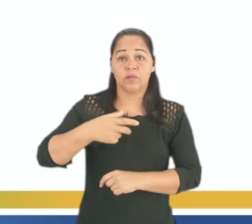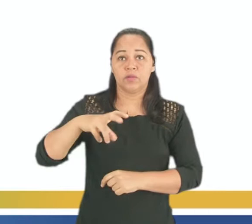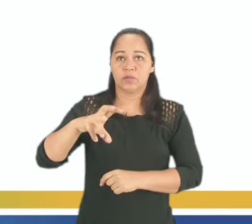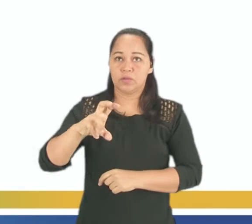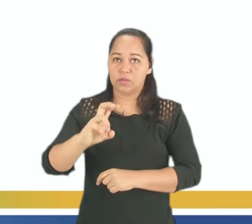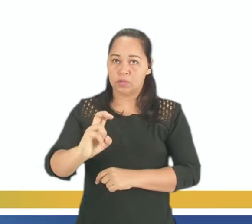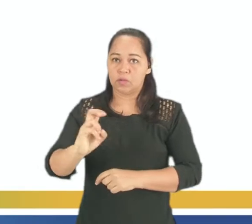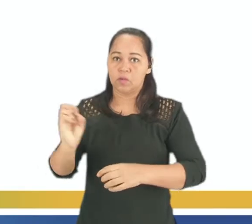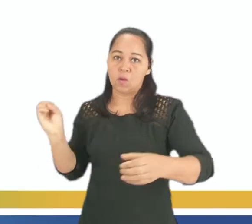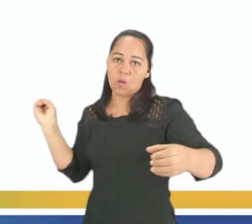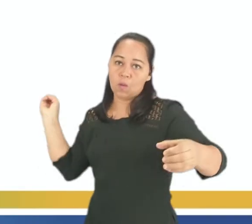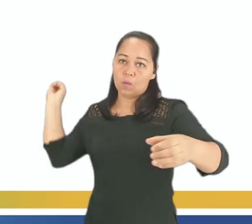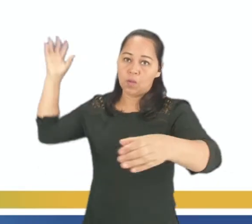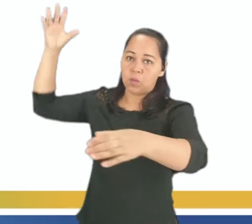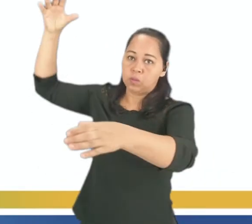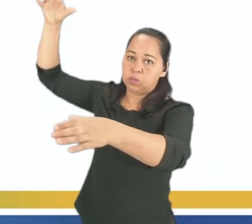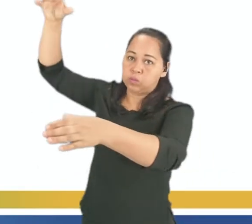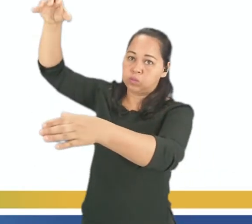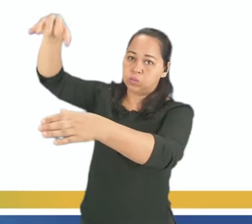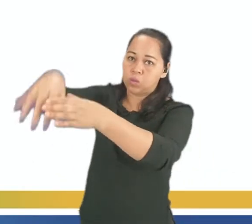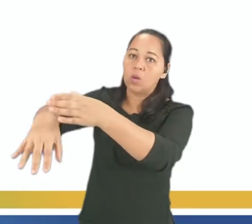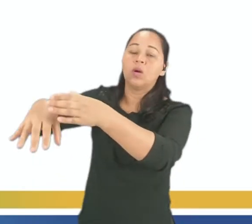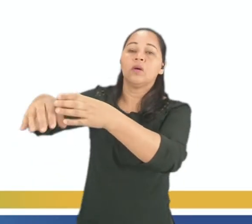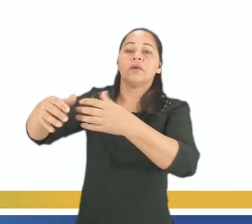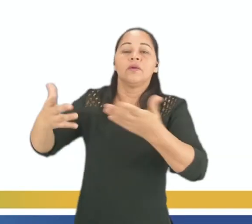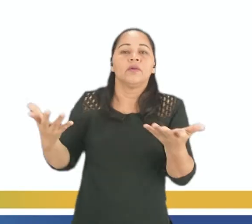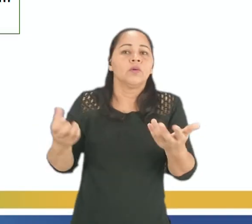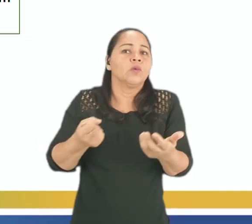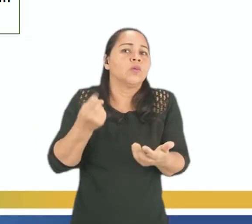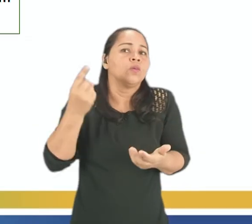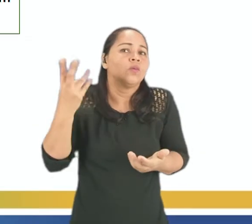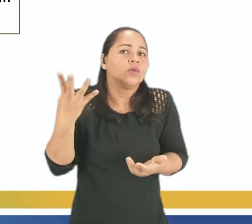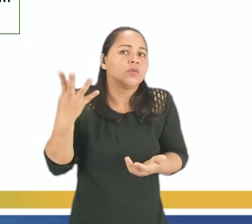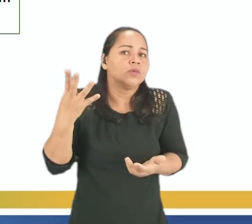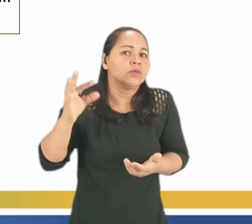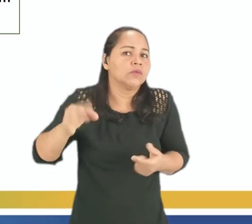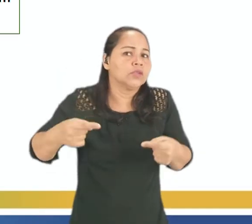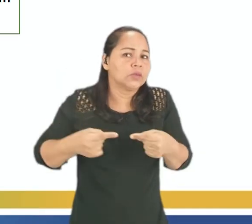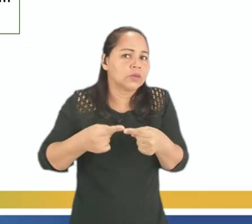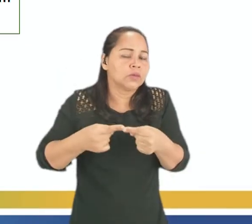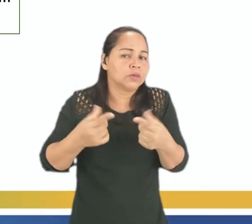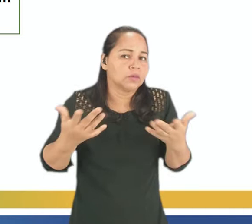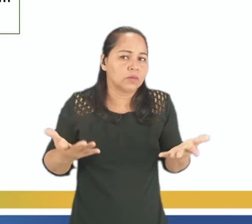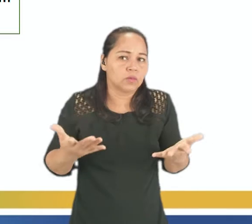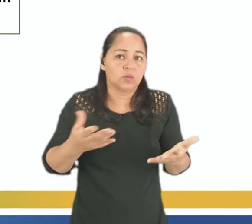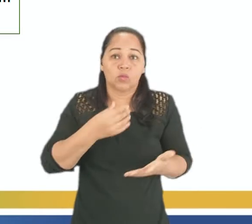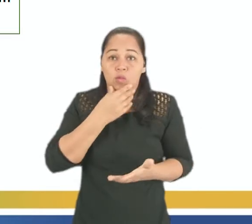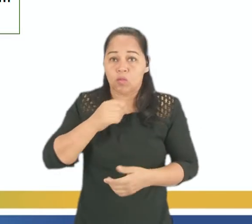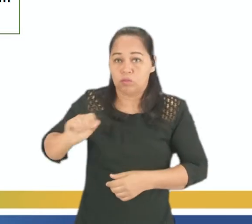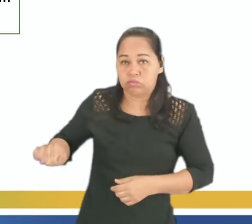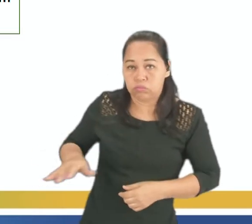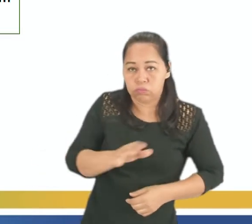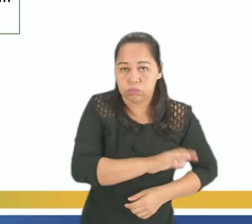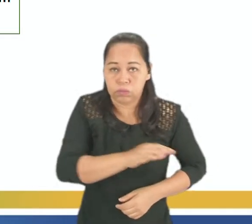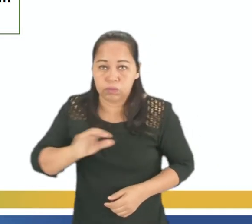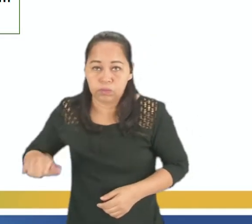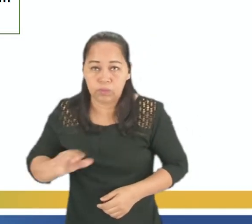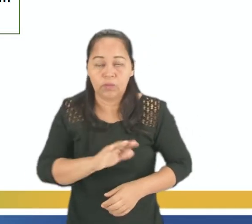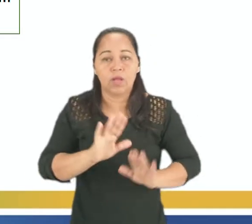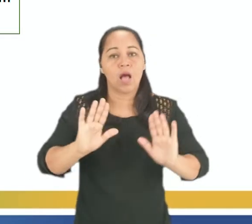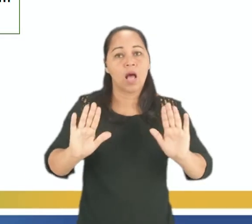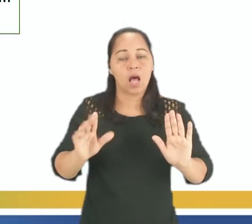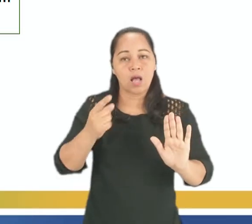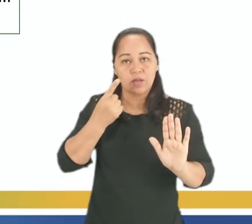pontos. Quantos arremessos de 3 pontos ele acertou? Lembre que aprendemos a interpretar